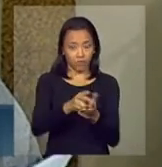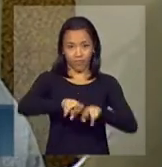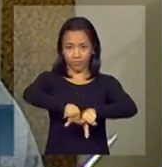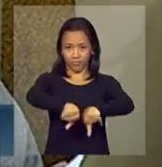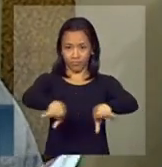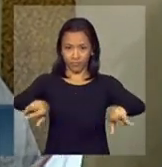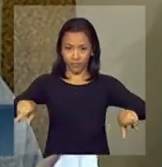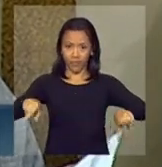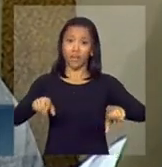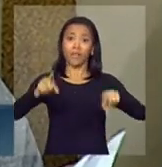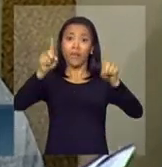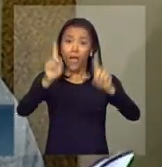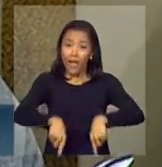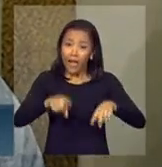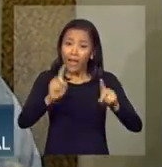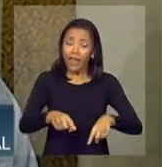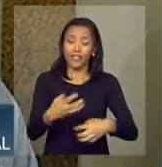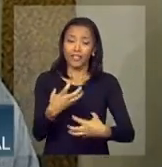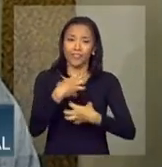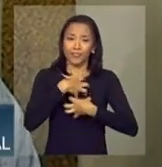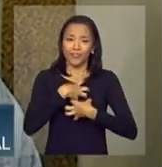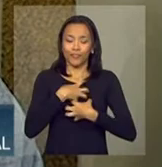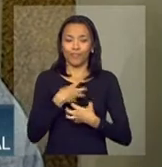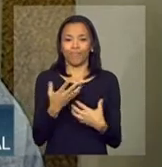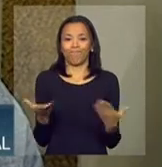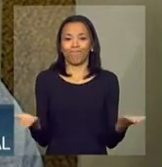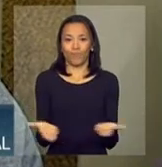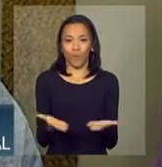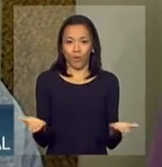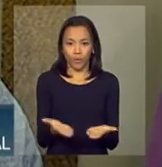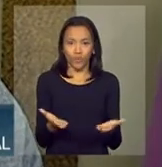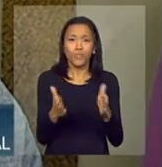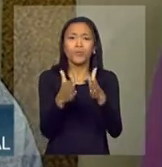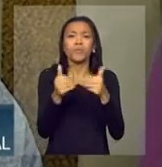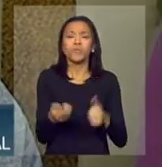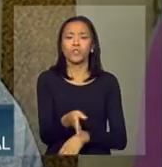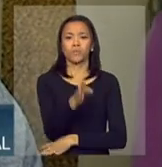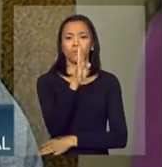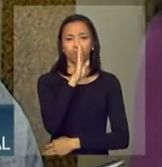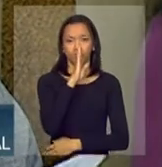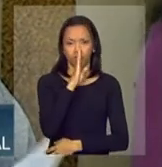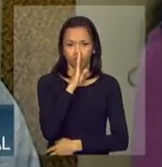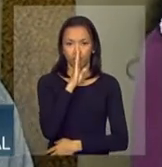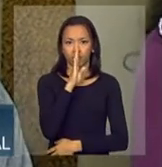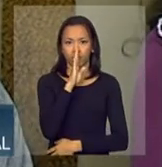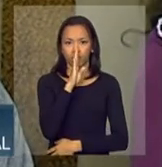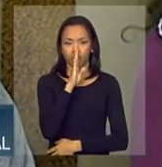momento, com muito pesar, eu quero pedir um minuto de silêncio